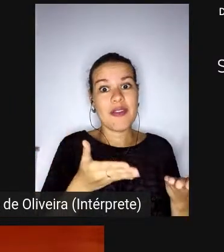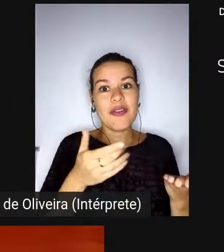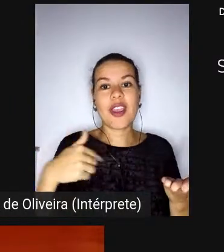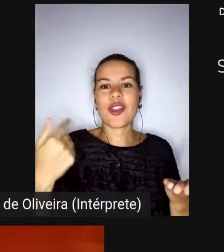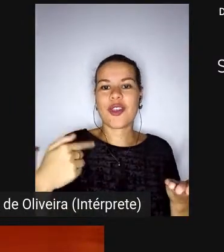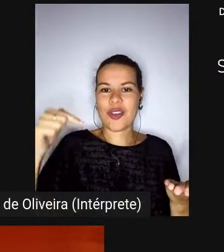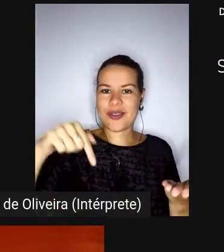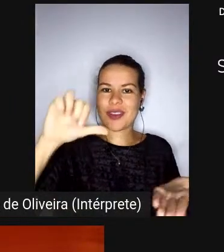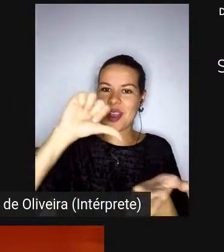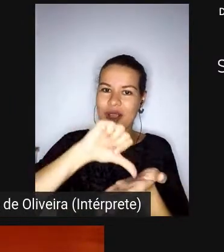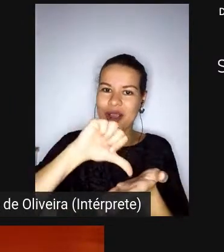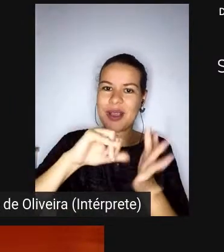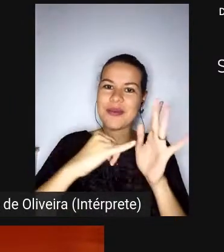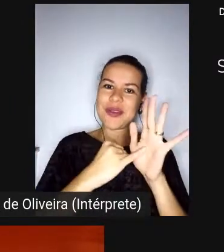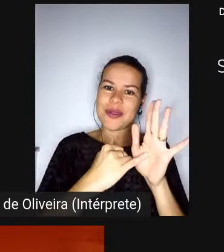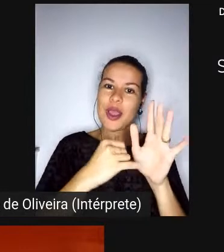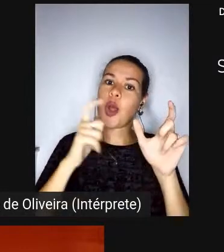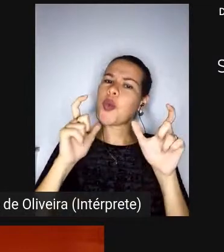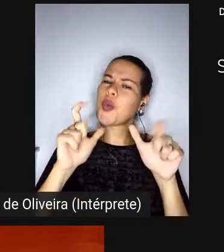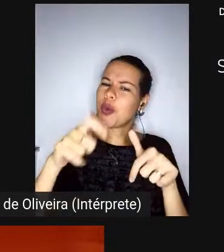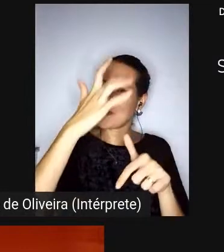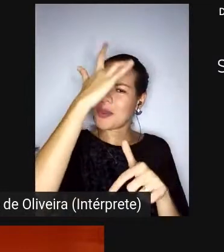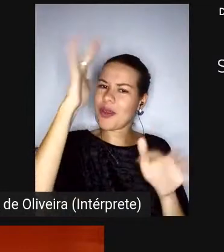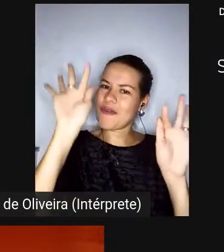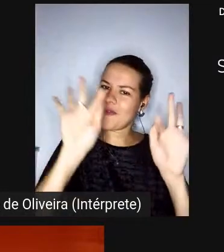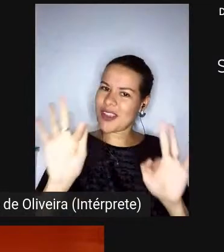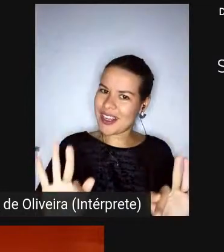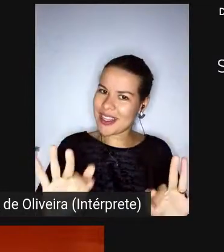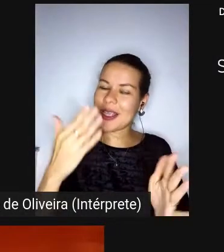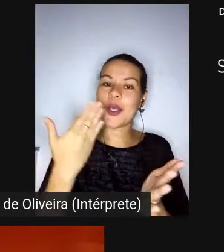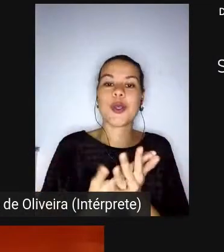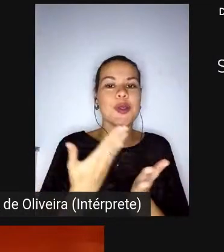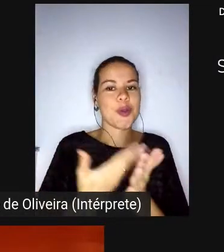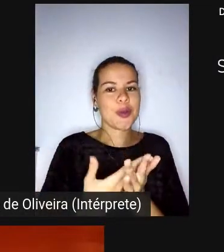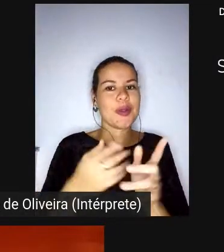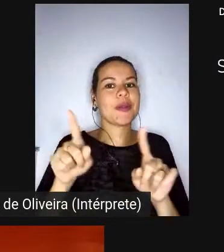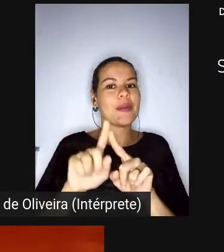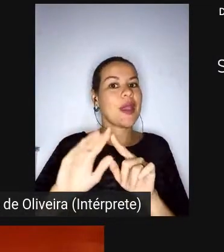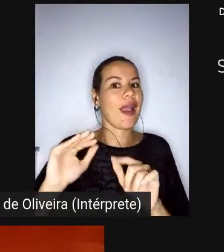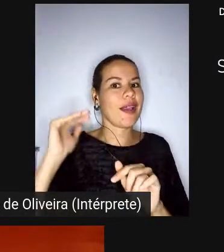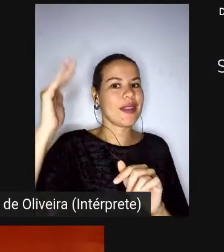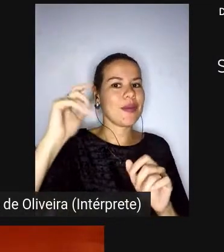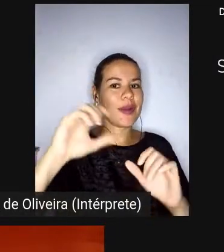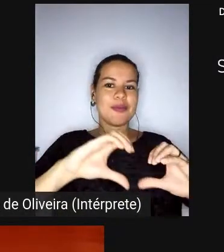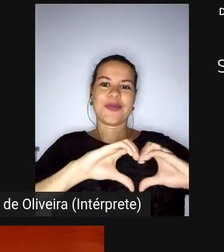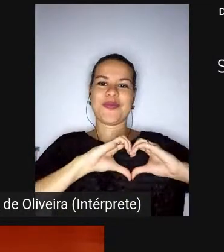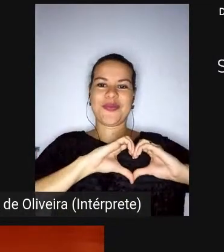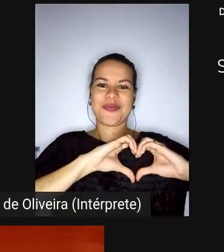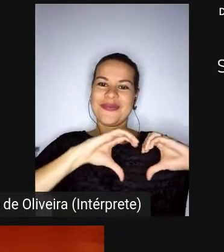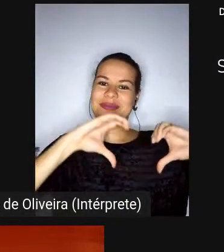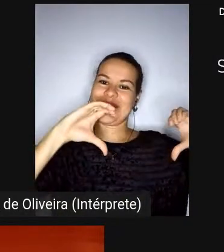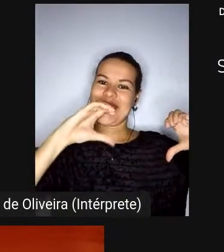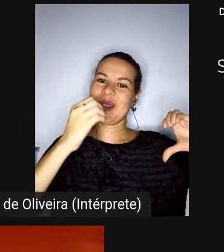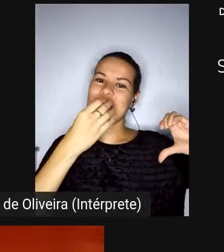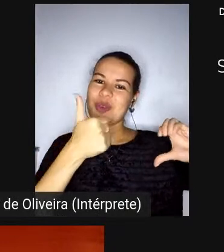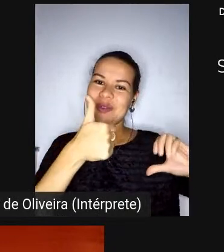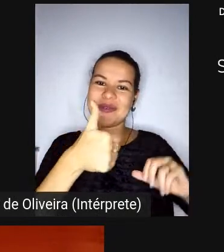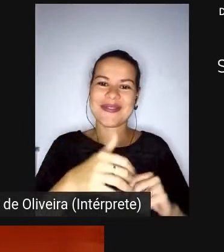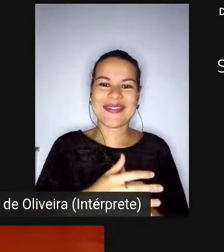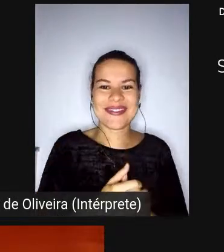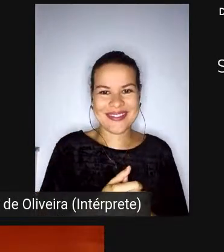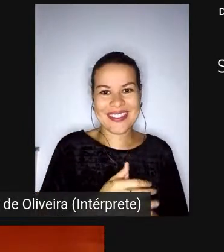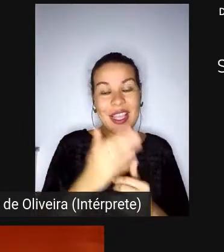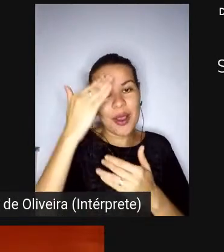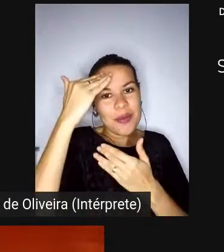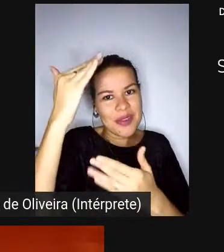local de gente feliz Estudiosa e acima de tudo com o coração grande bom então seja bem-vinda à nossa família desde